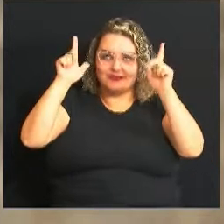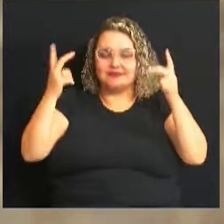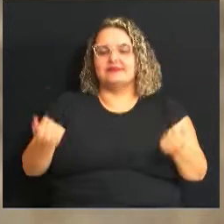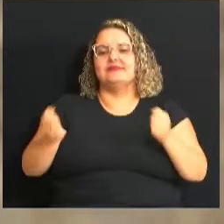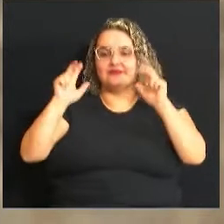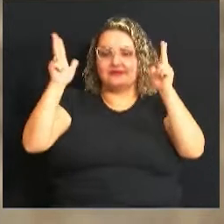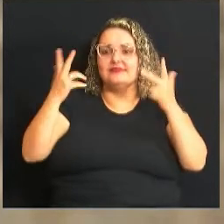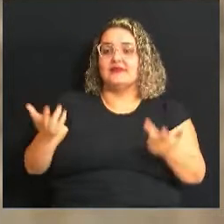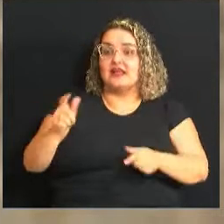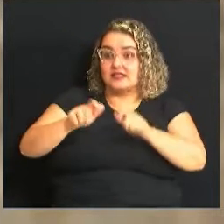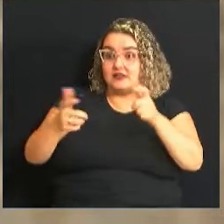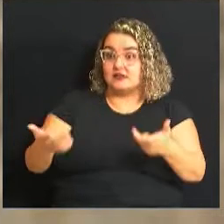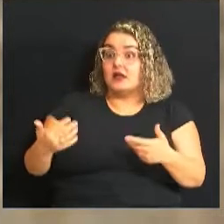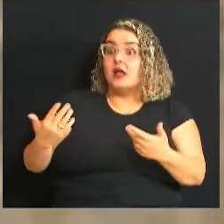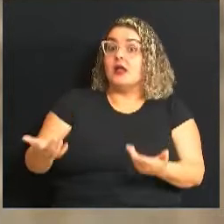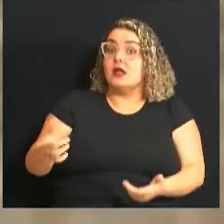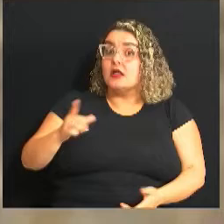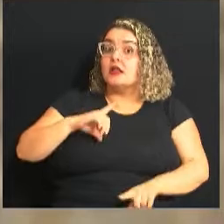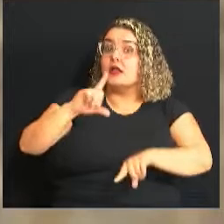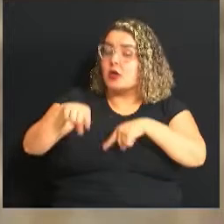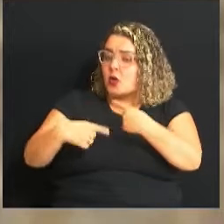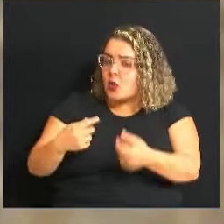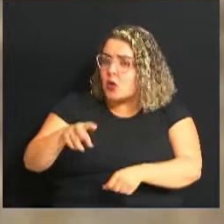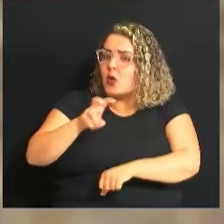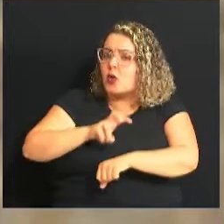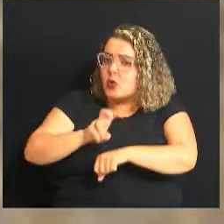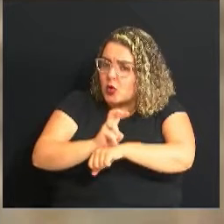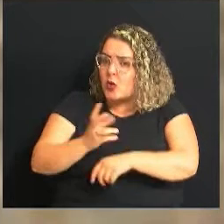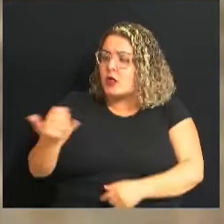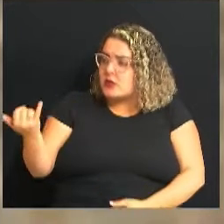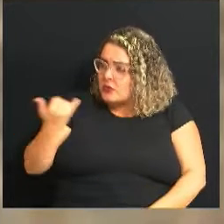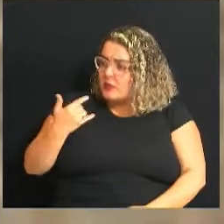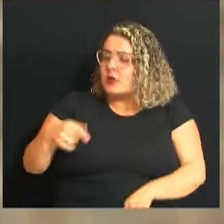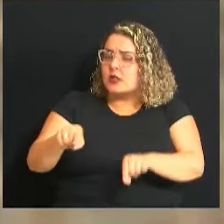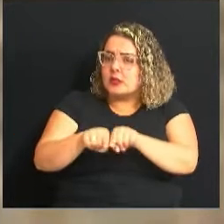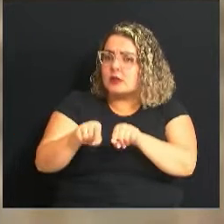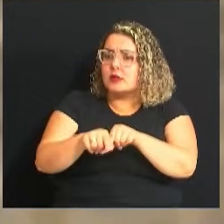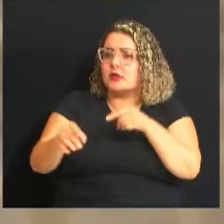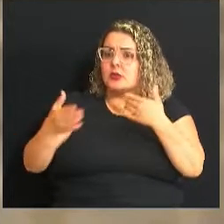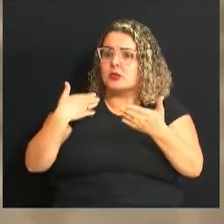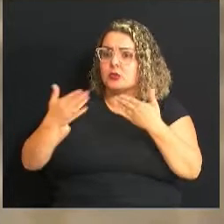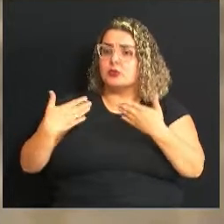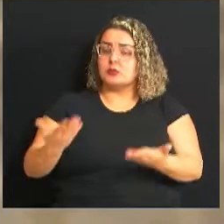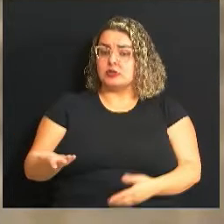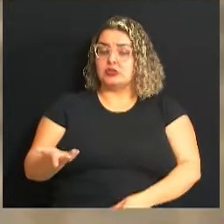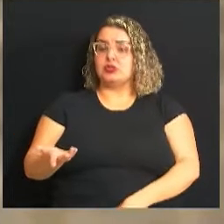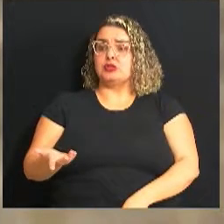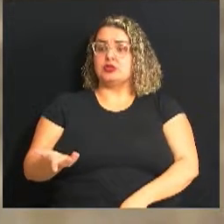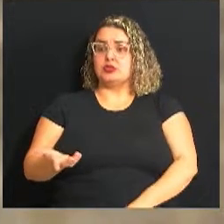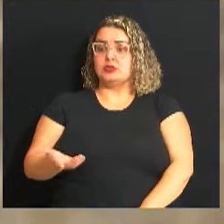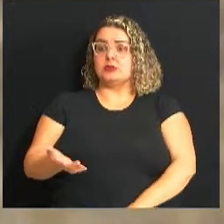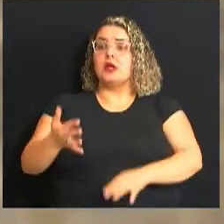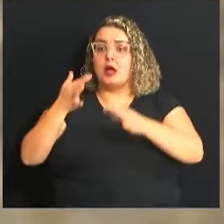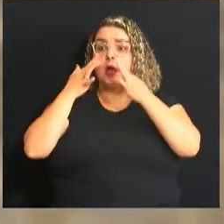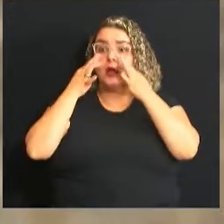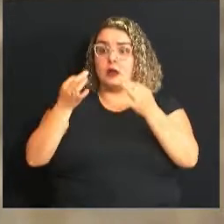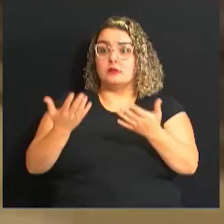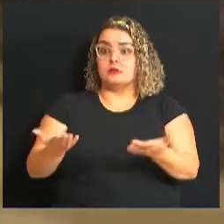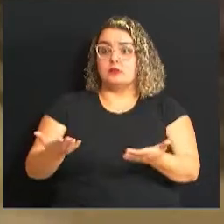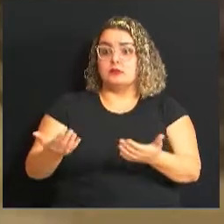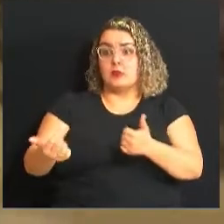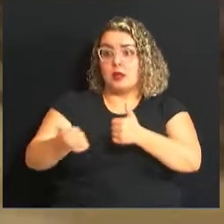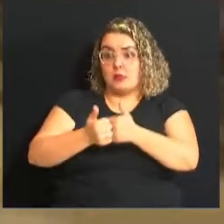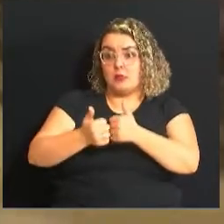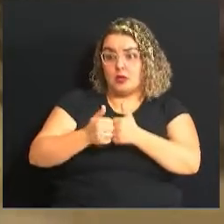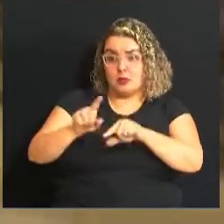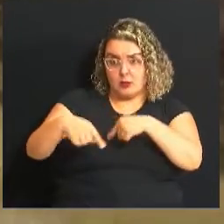E além dela, também tem outras aqui, né? Que você estava me contando quando a gente estava conversando, né? Que chamam a atenção. Ali logo perto dela tem uma